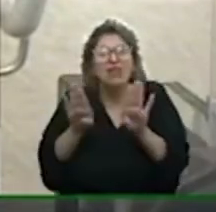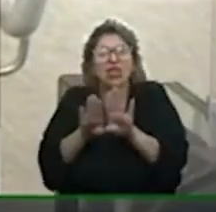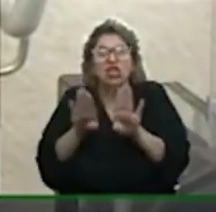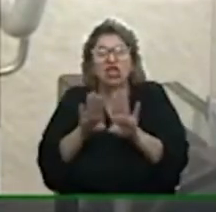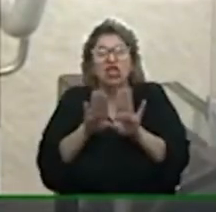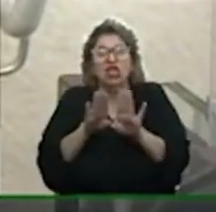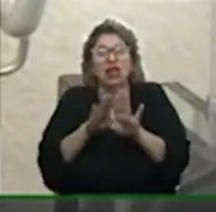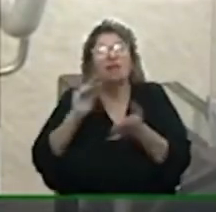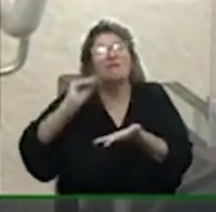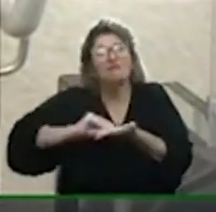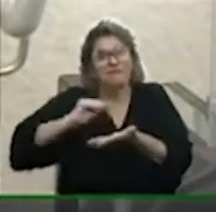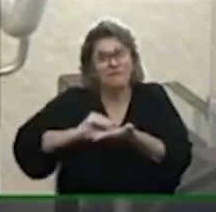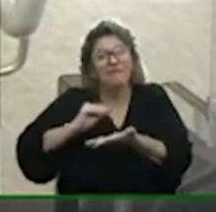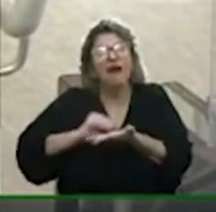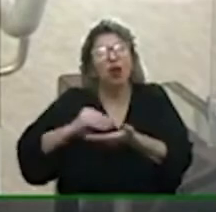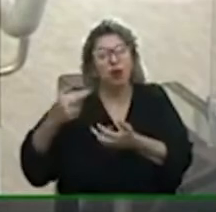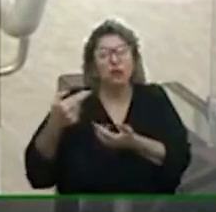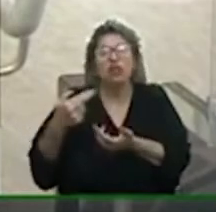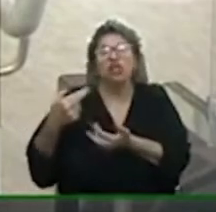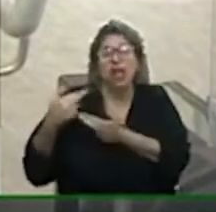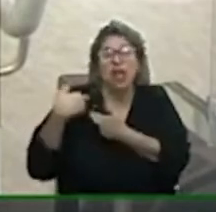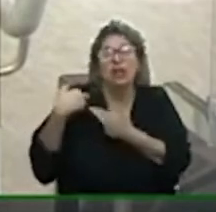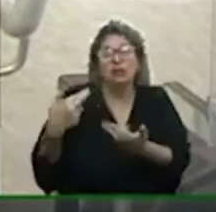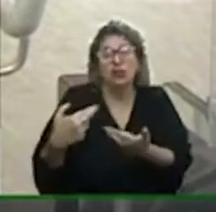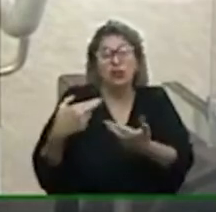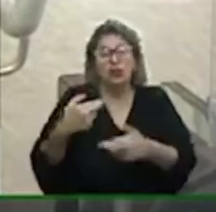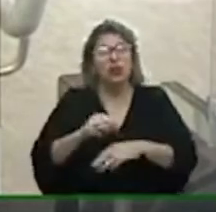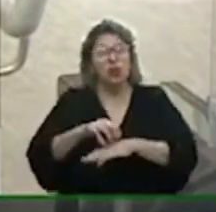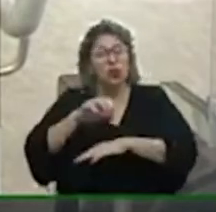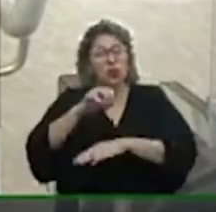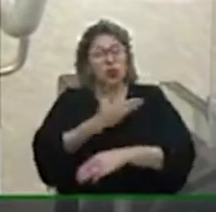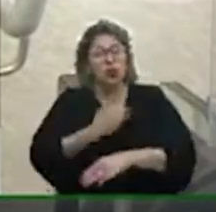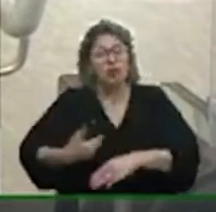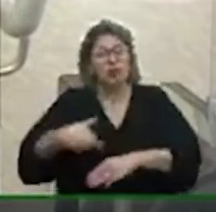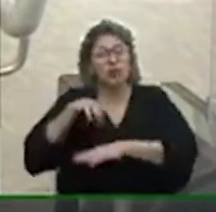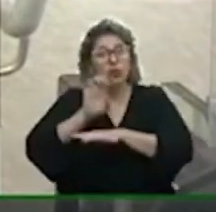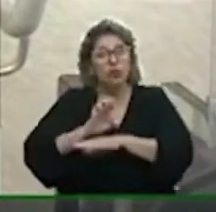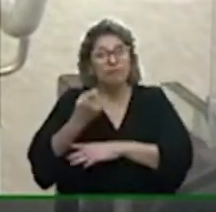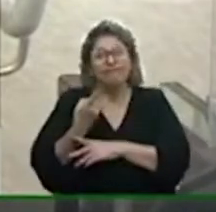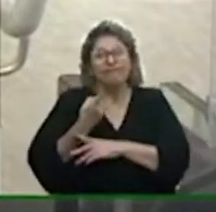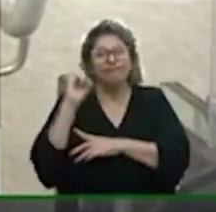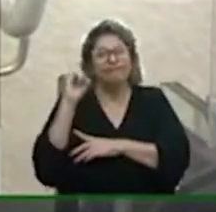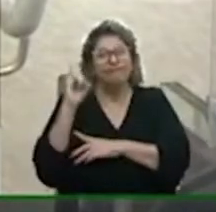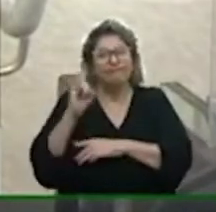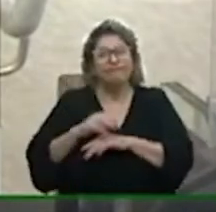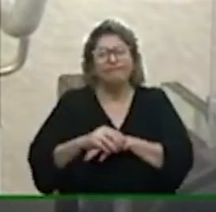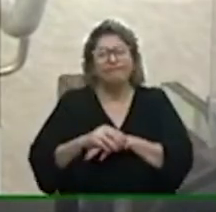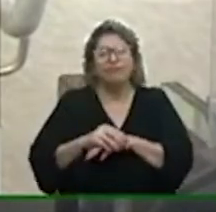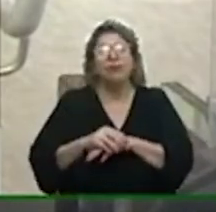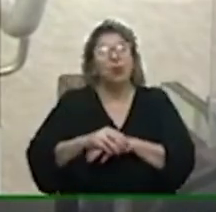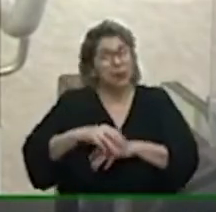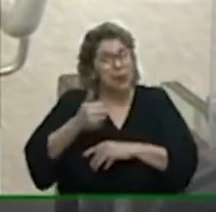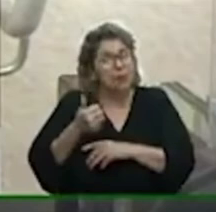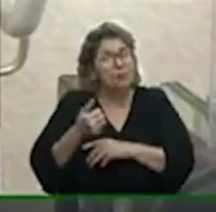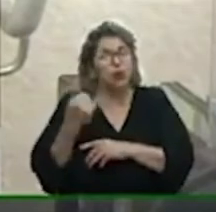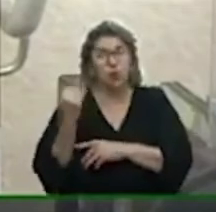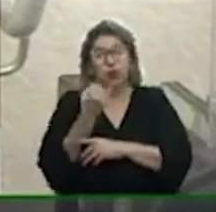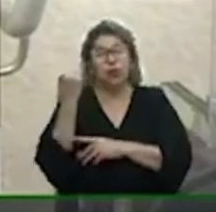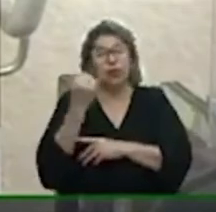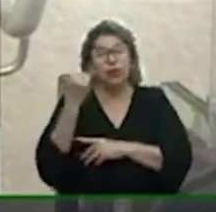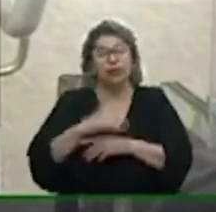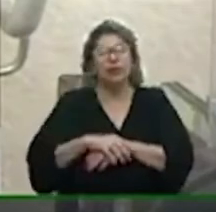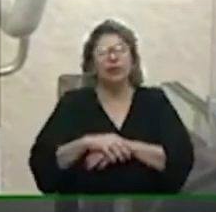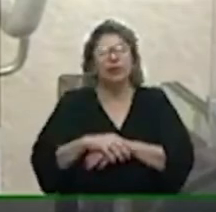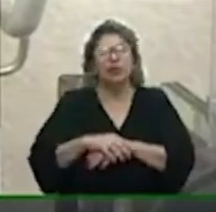por conta da irresponsabilidade do governo do estado e por último não menos importante